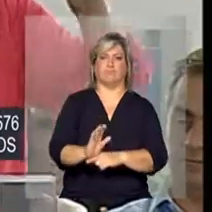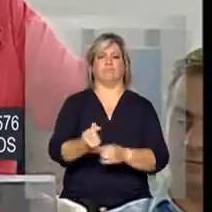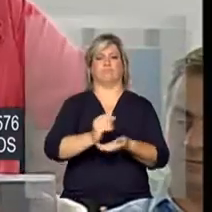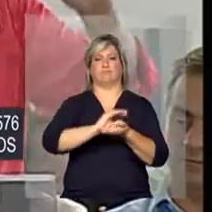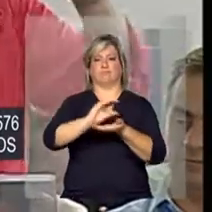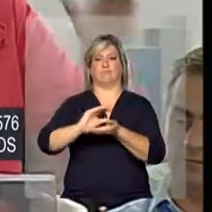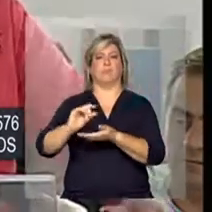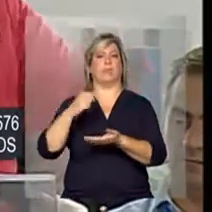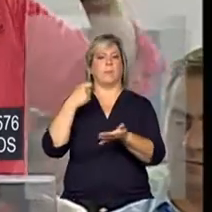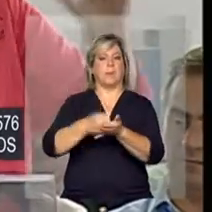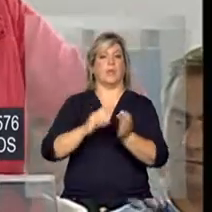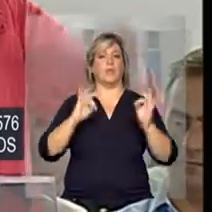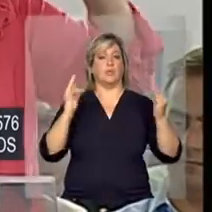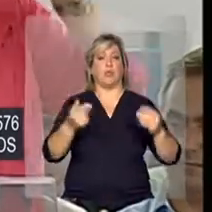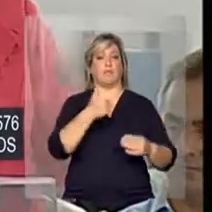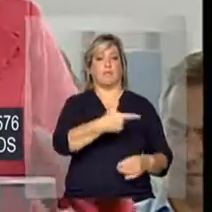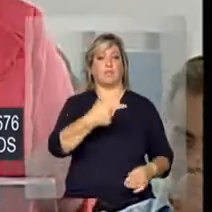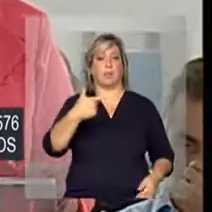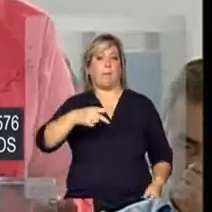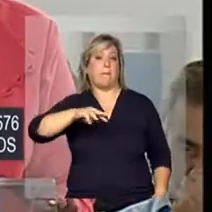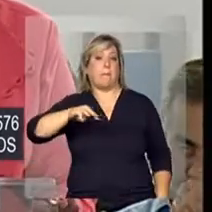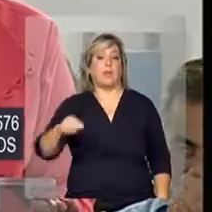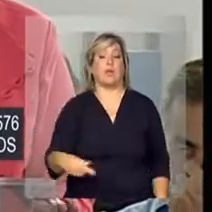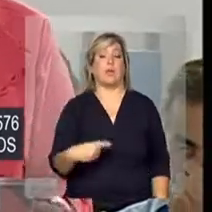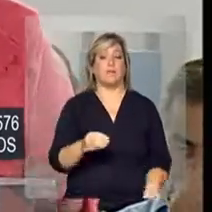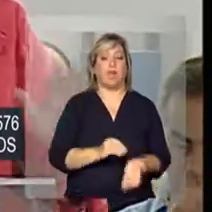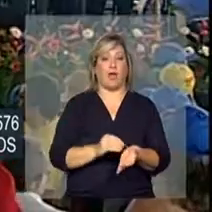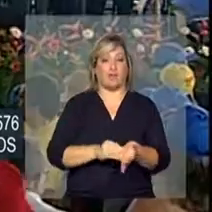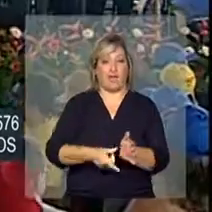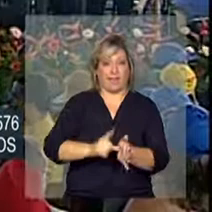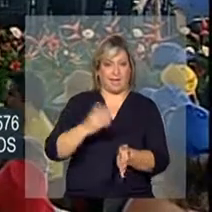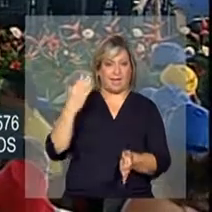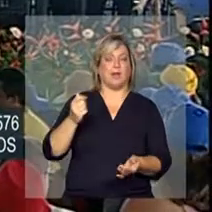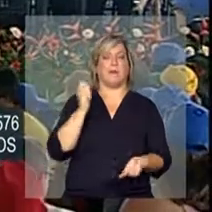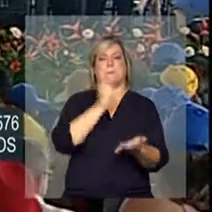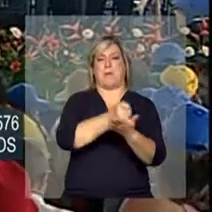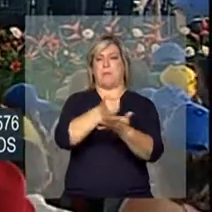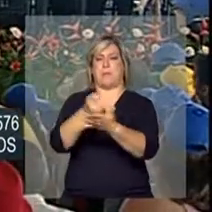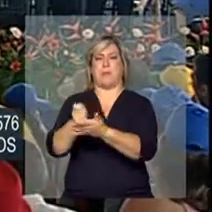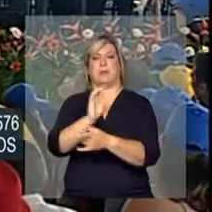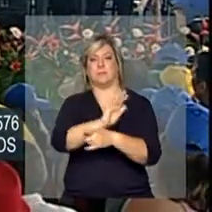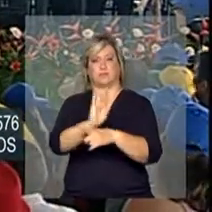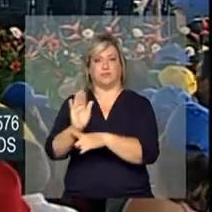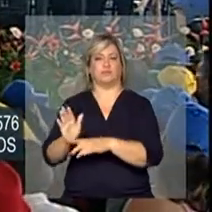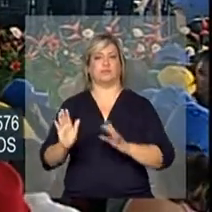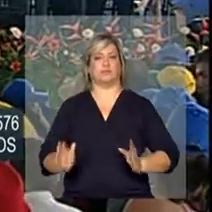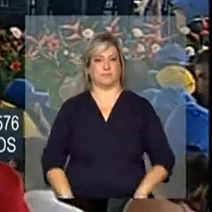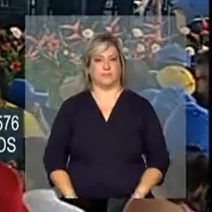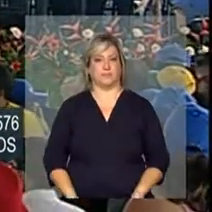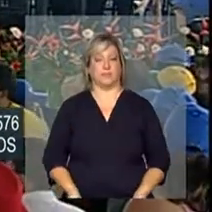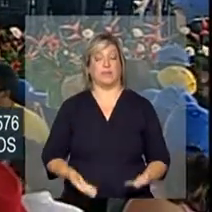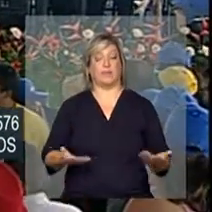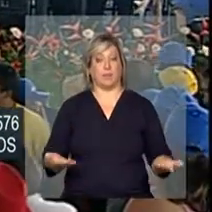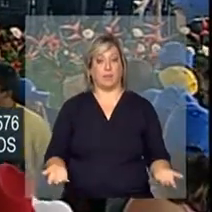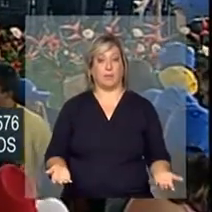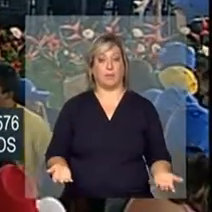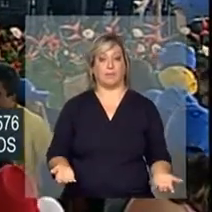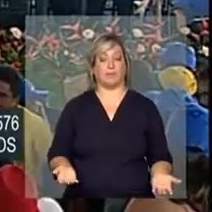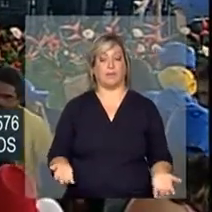para todos os 22 milhões que faltavam. Então, vejam vocês, a